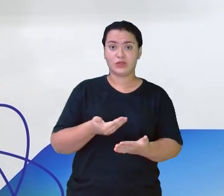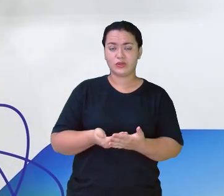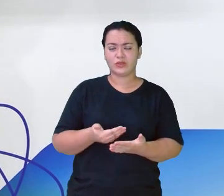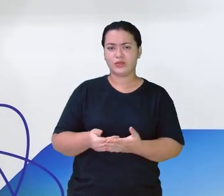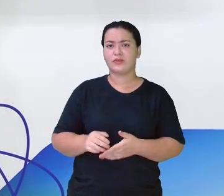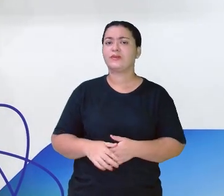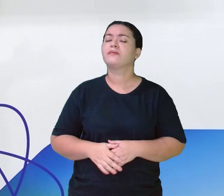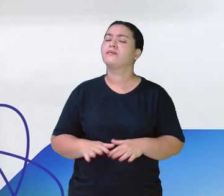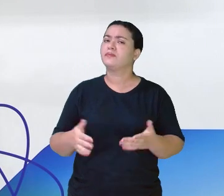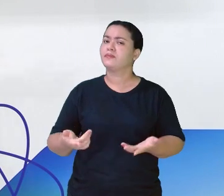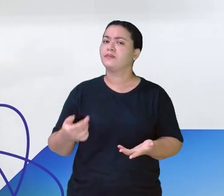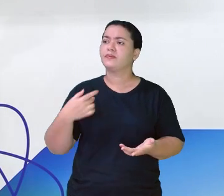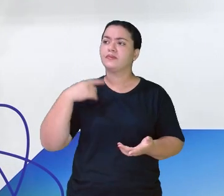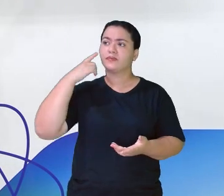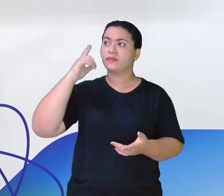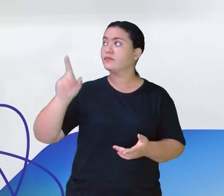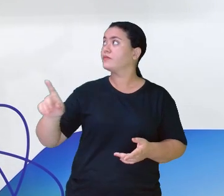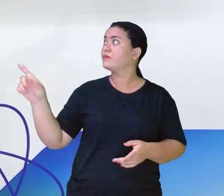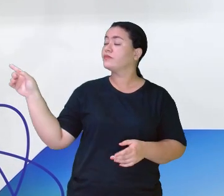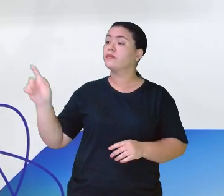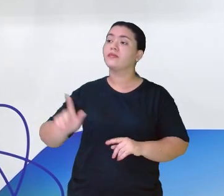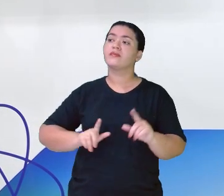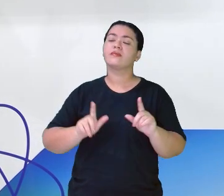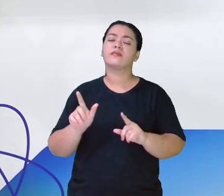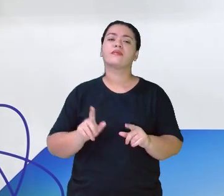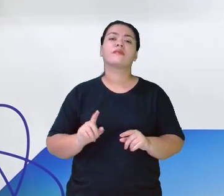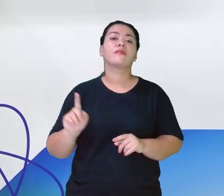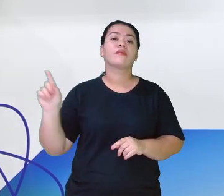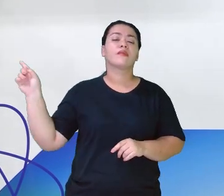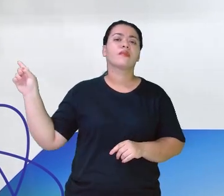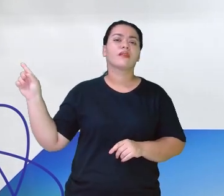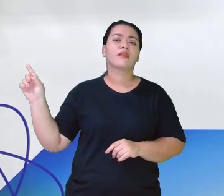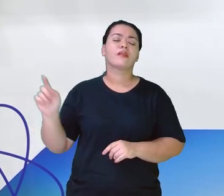que eu trouxe aqui, ó, nesta tela, eles estão aí, ó,